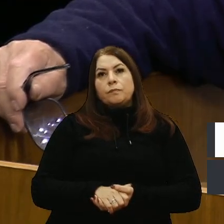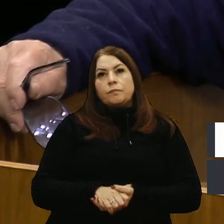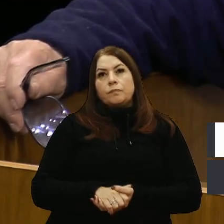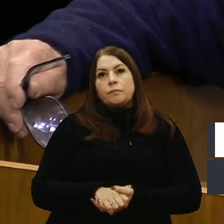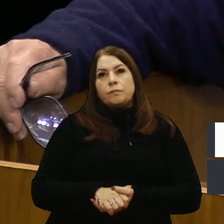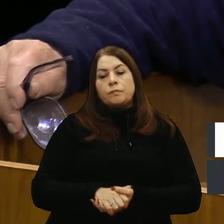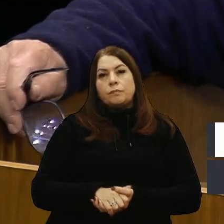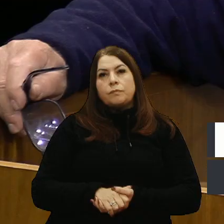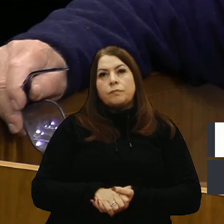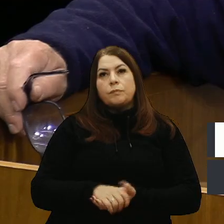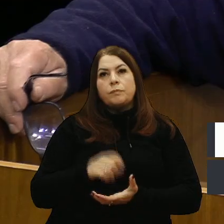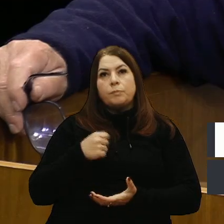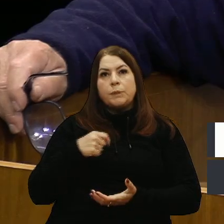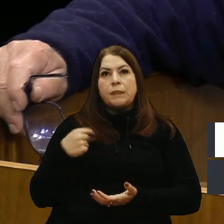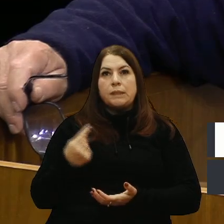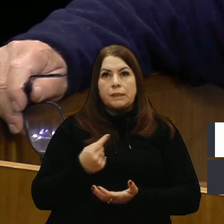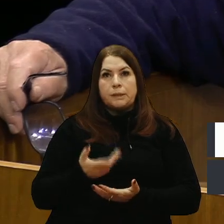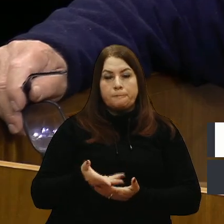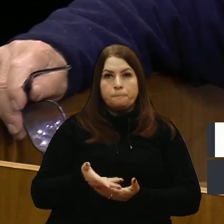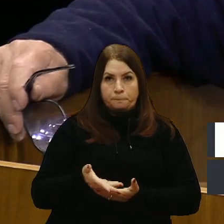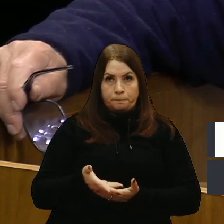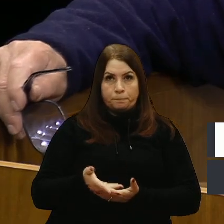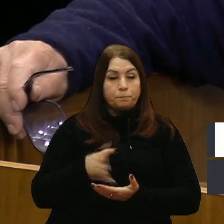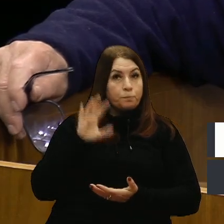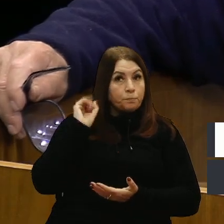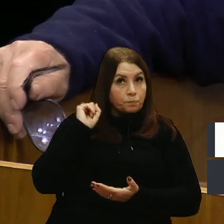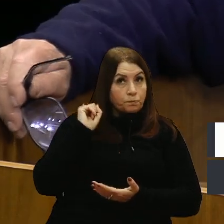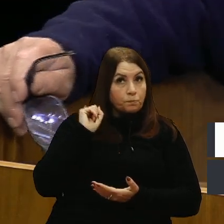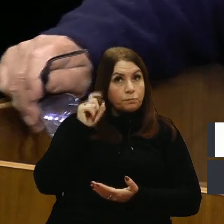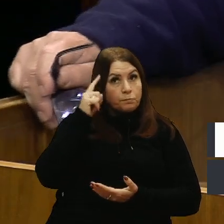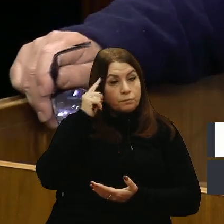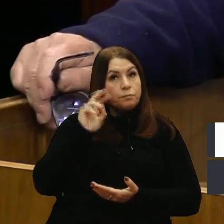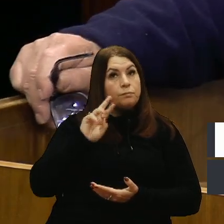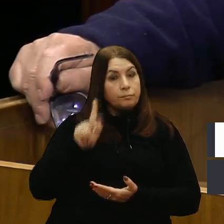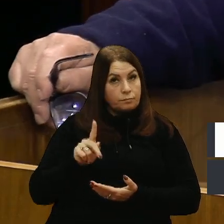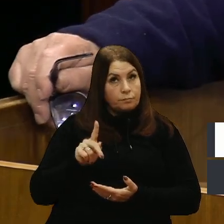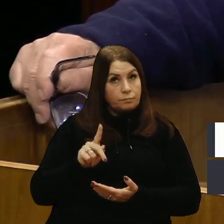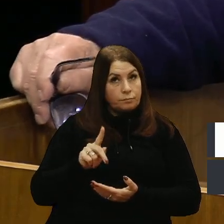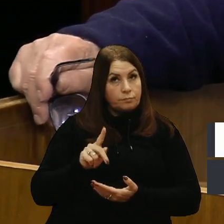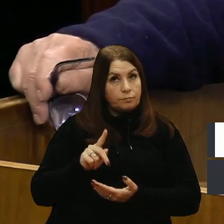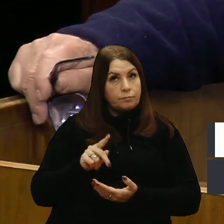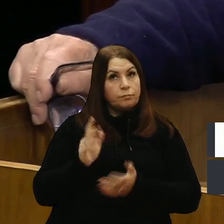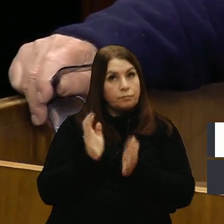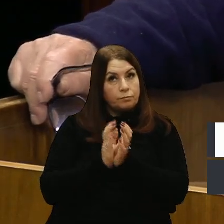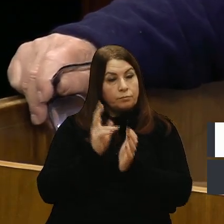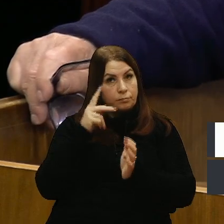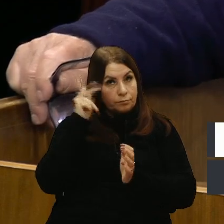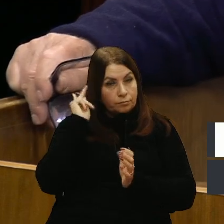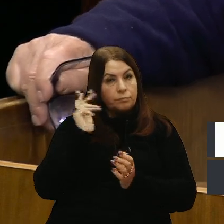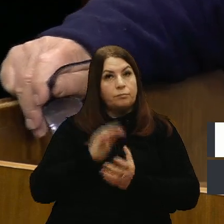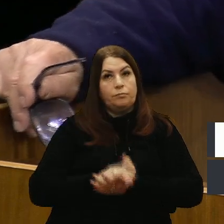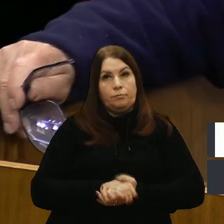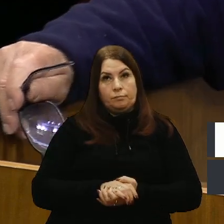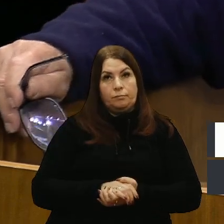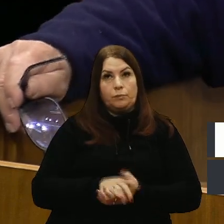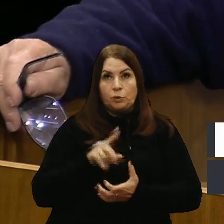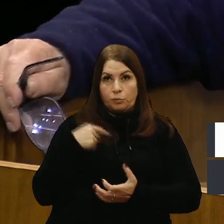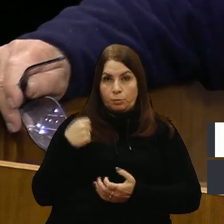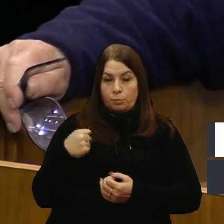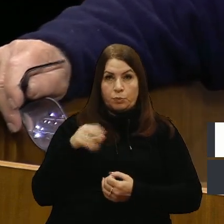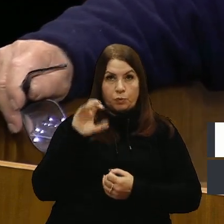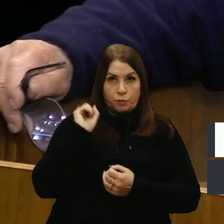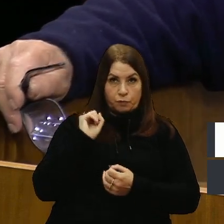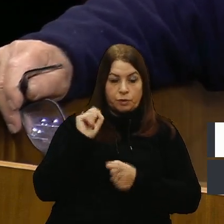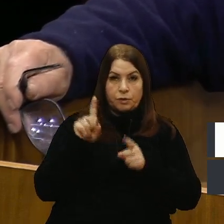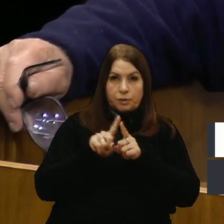Mas a gente precisa ouvir os que pensam diferente, nobre colega Iago. Nós precisamos